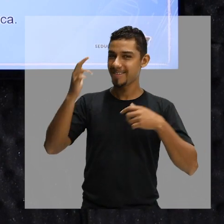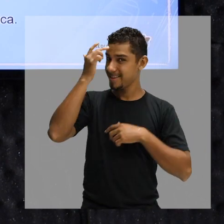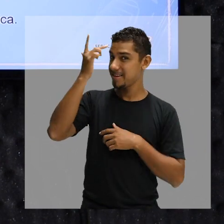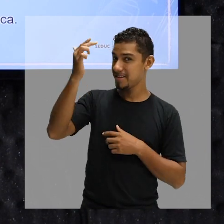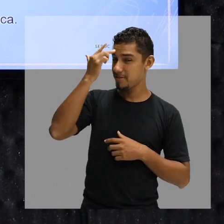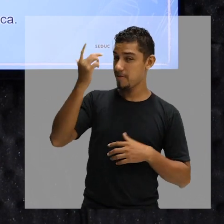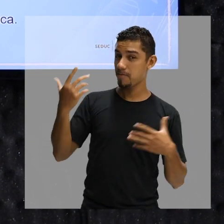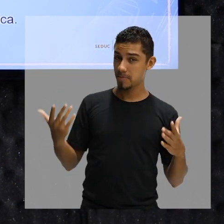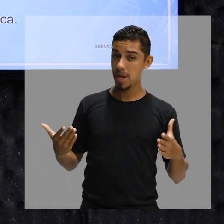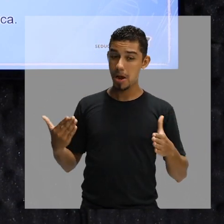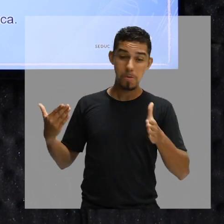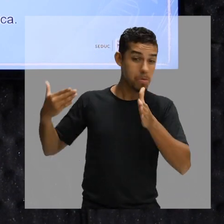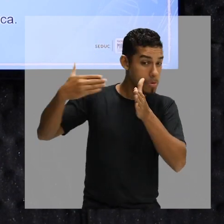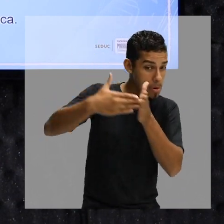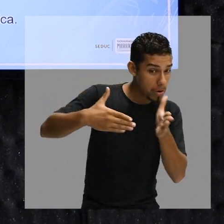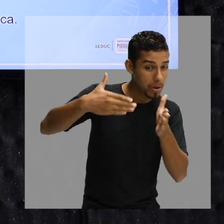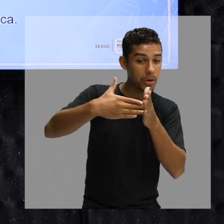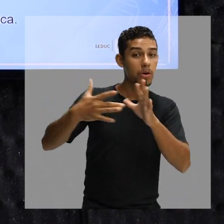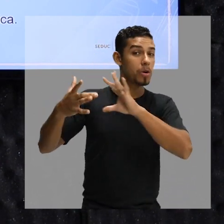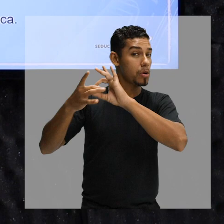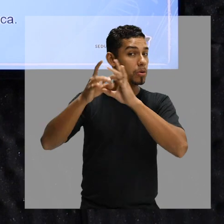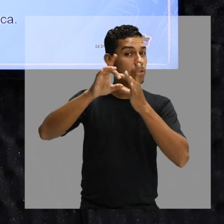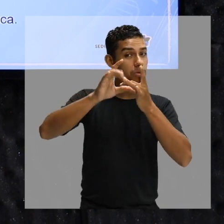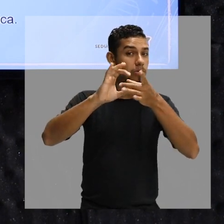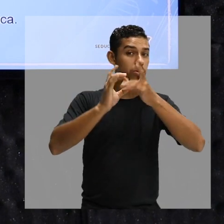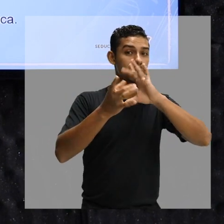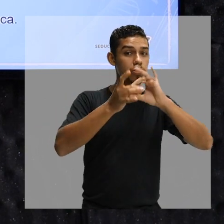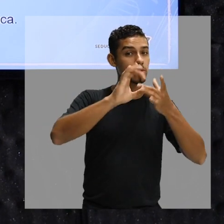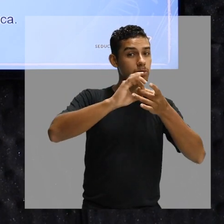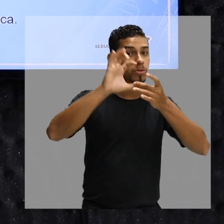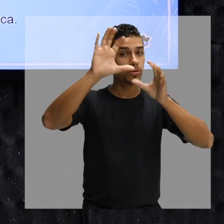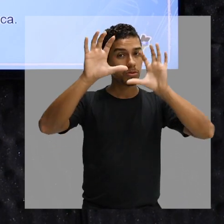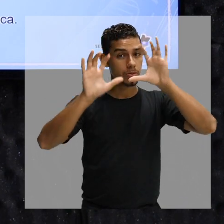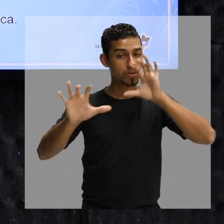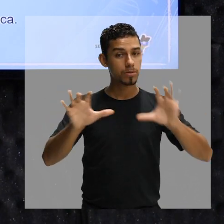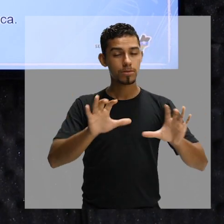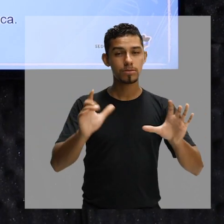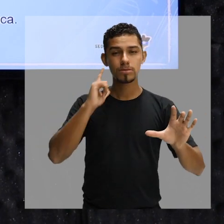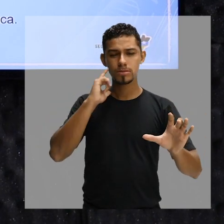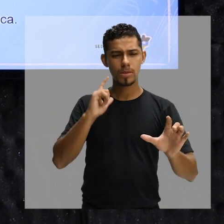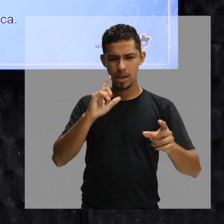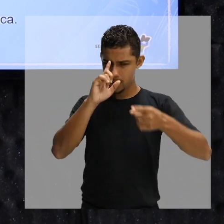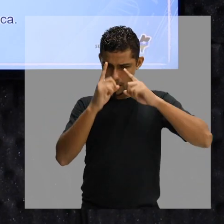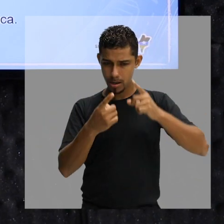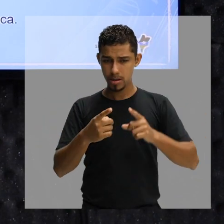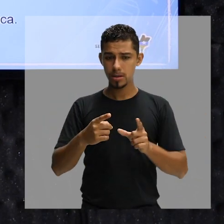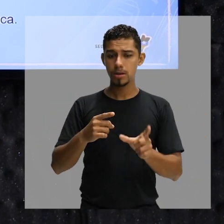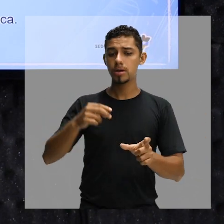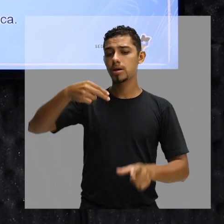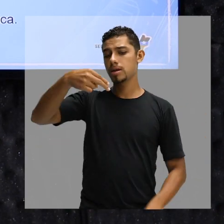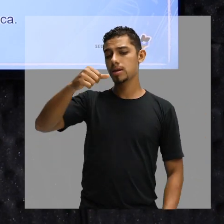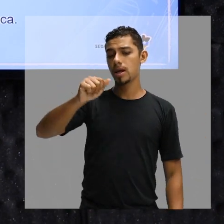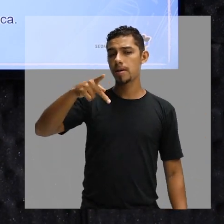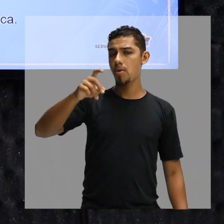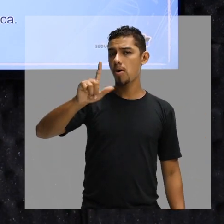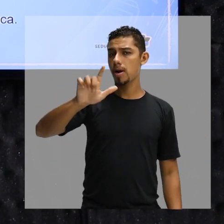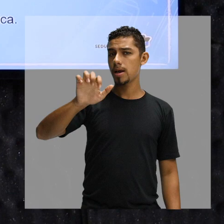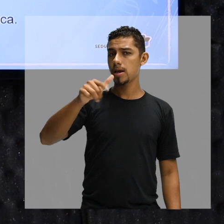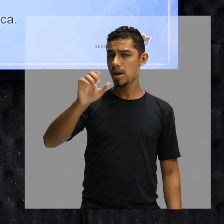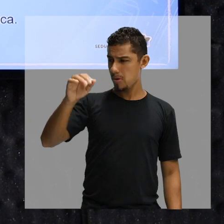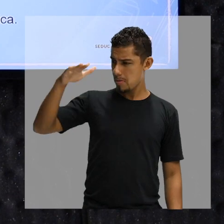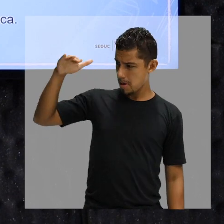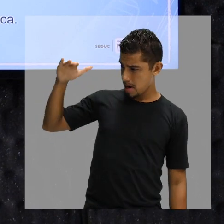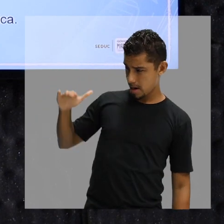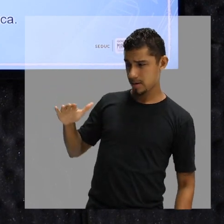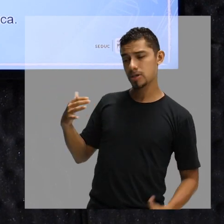Mas veja só, o bloqueio continental, obviamente, não tem muito a ver com essa questão da dominação da natureza. Nosso amigo Napoleão Bonaparte, né, baixinho lá,